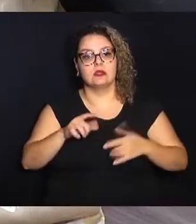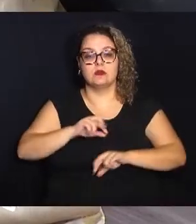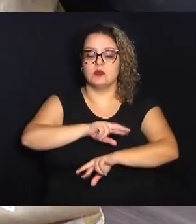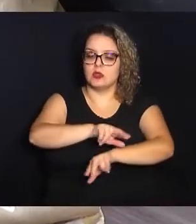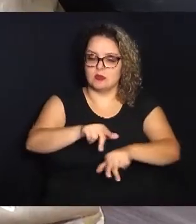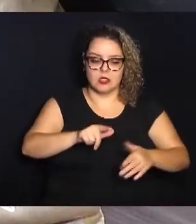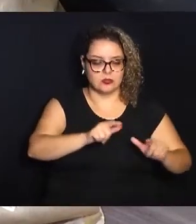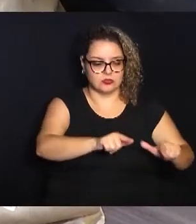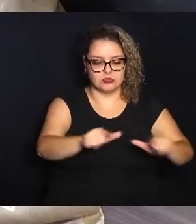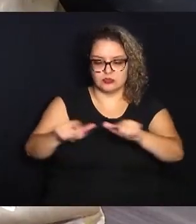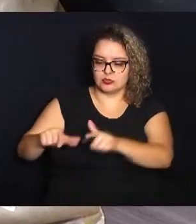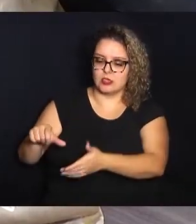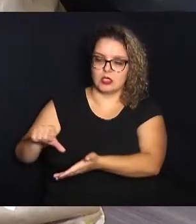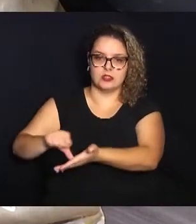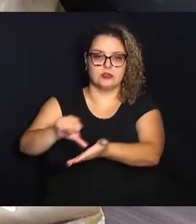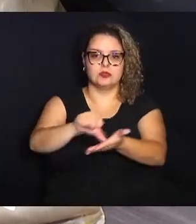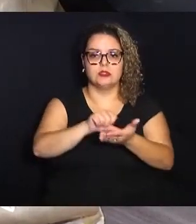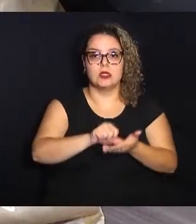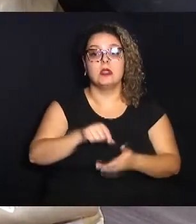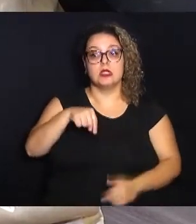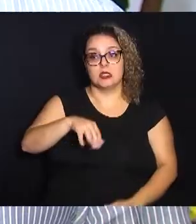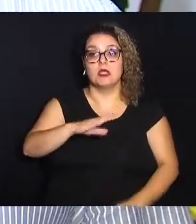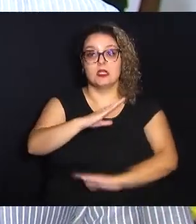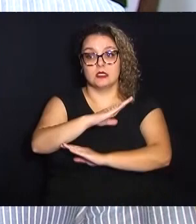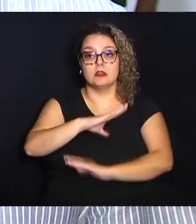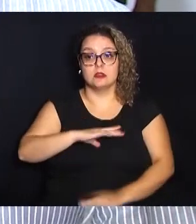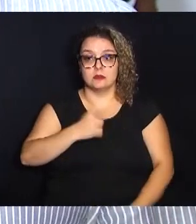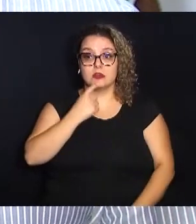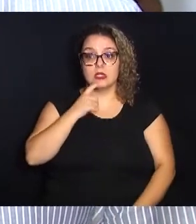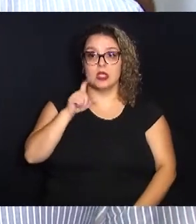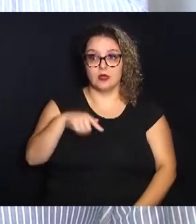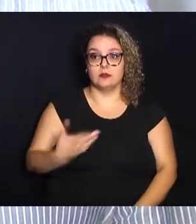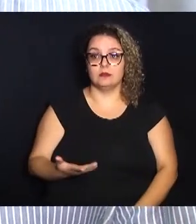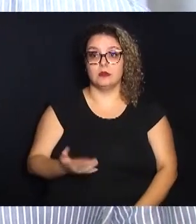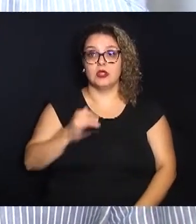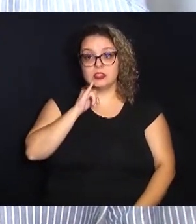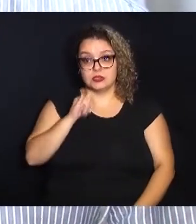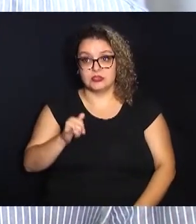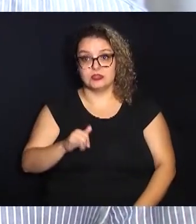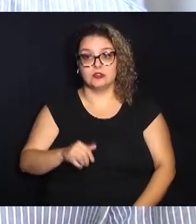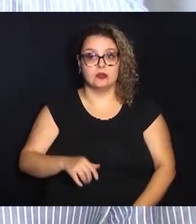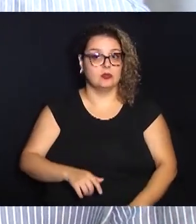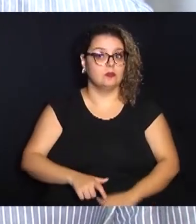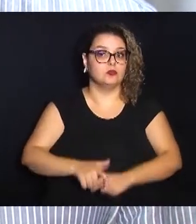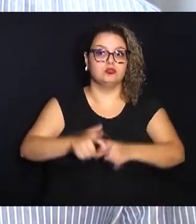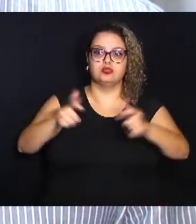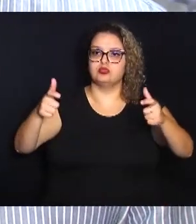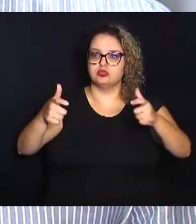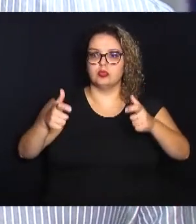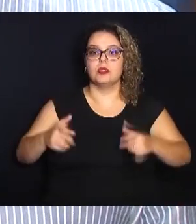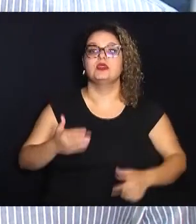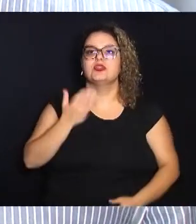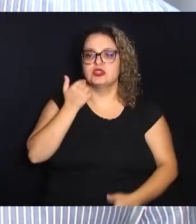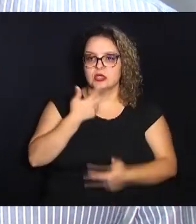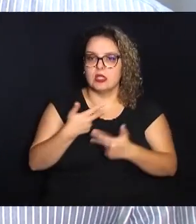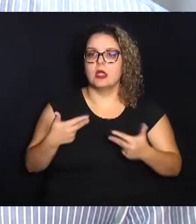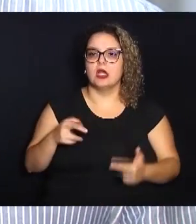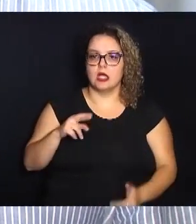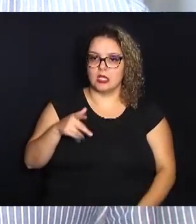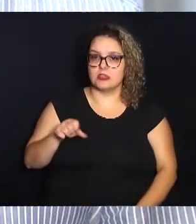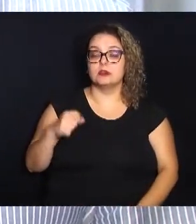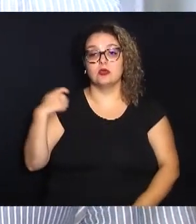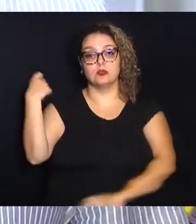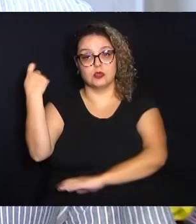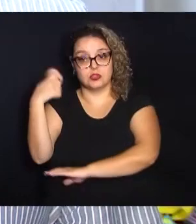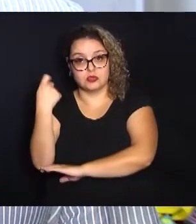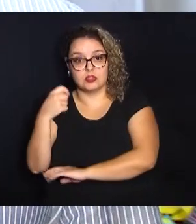arrecadação a Câmara Municipal de Campinas é um deles mas dizer que já saiu toneladas e toneladas de ração já para